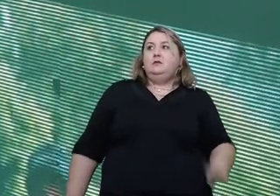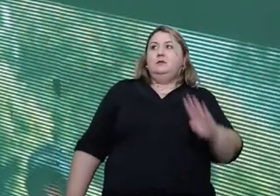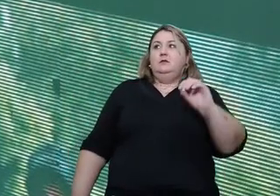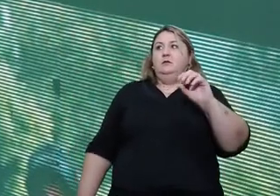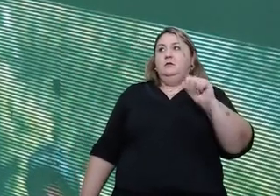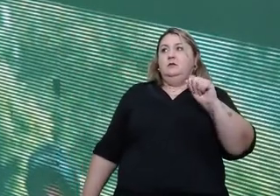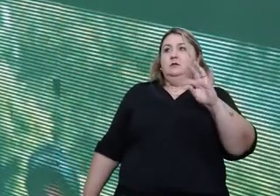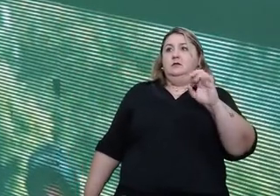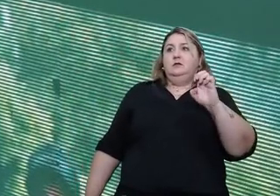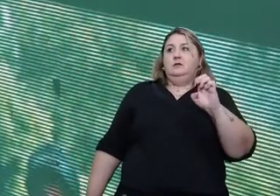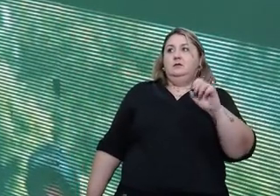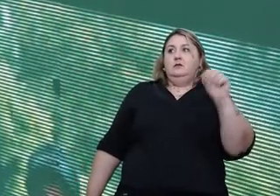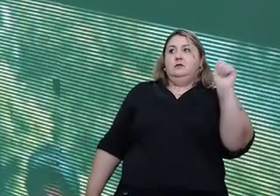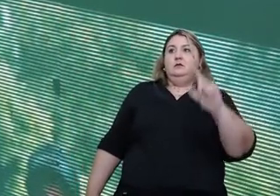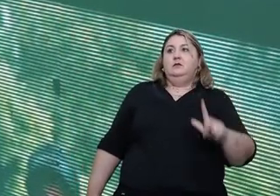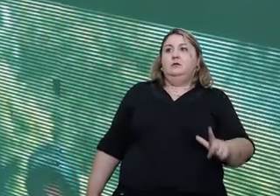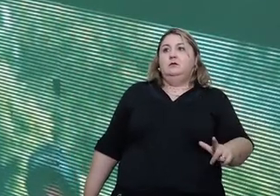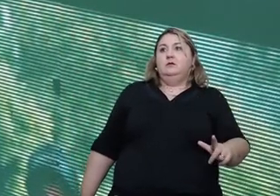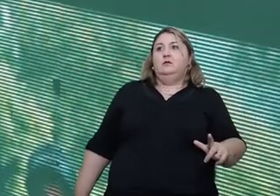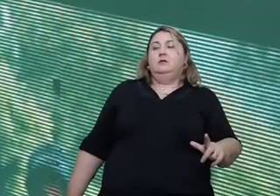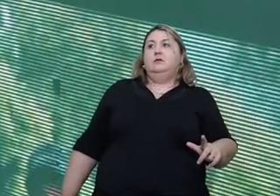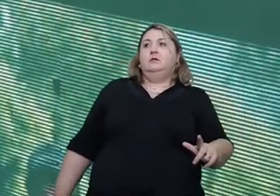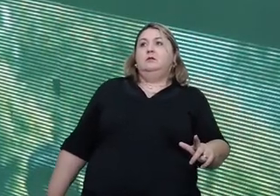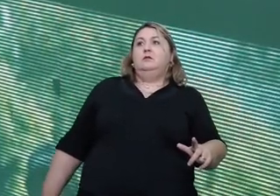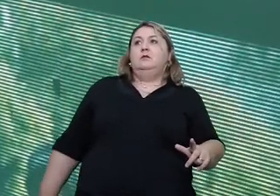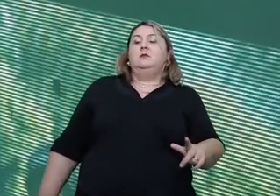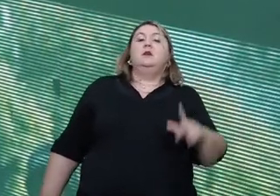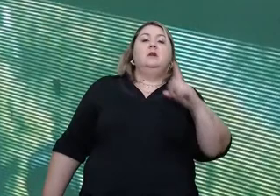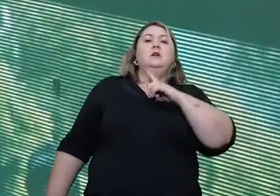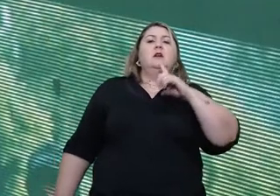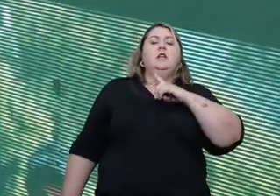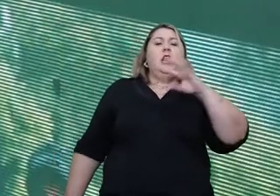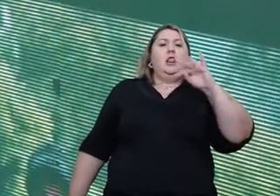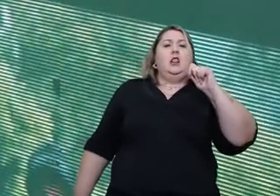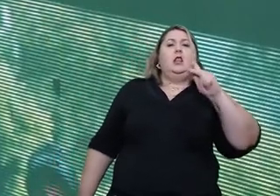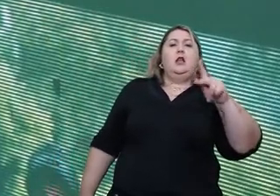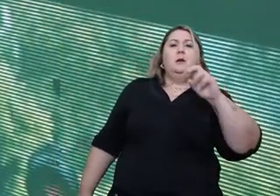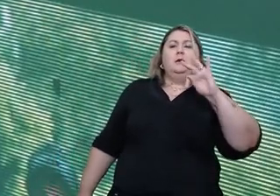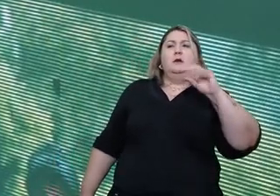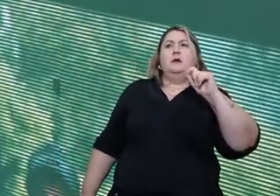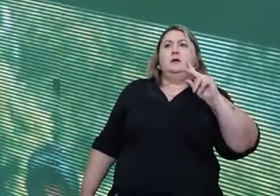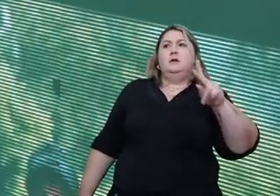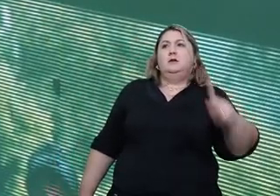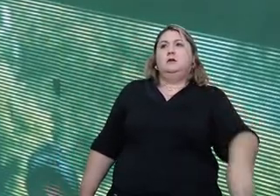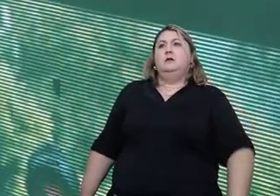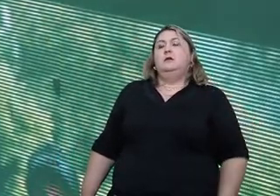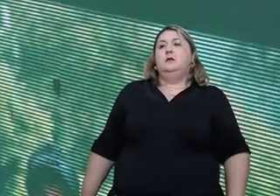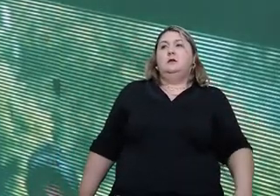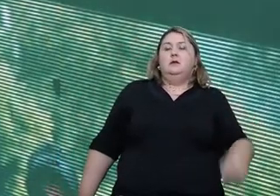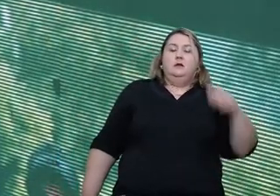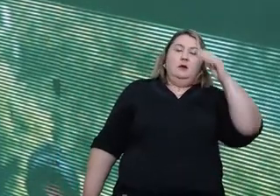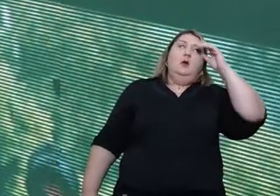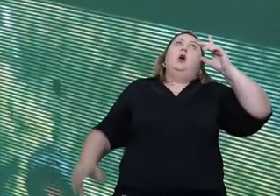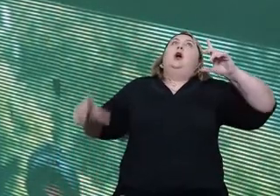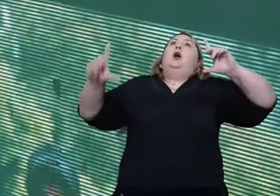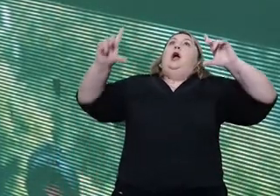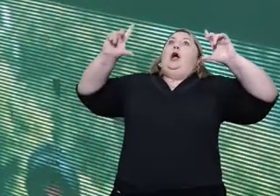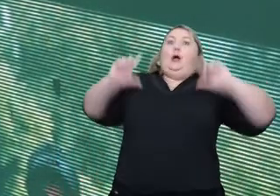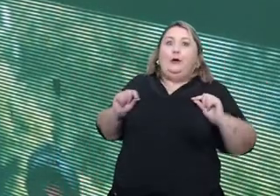Azul, Matheus tá pedindo. Agora está top a transmissão. Agora está top, top, top, top, top, top, top, top, top.